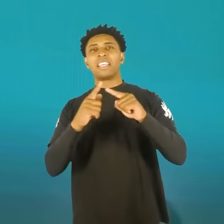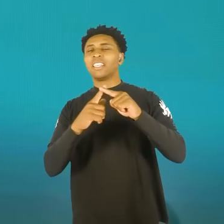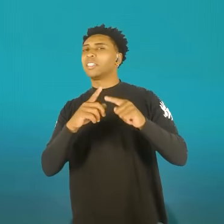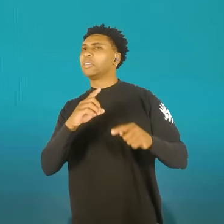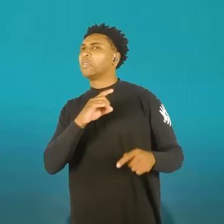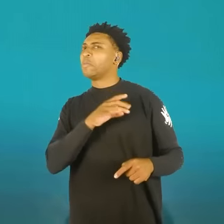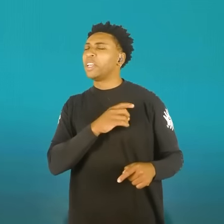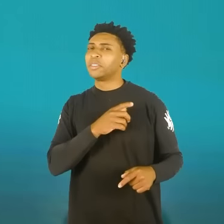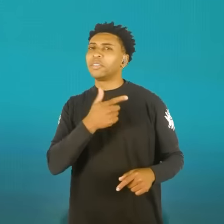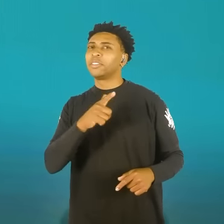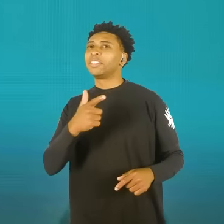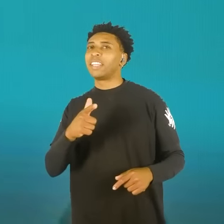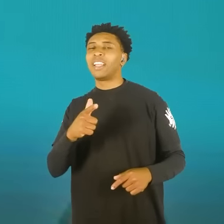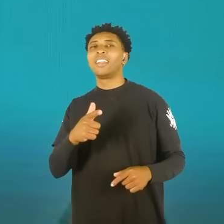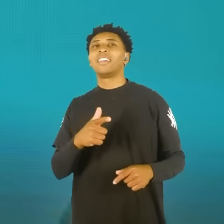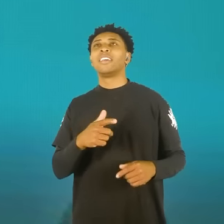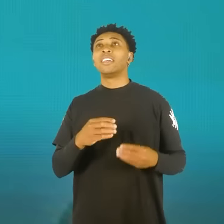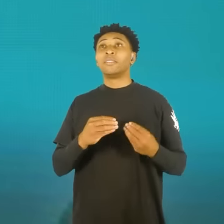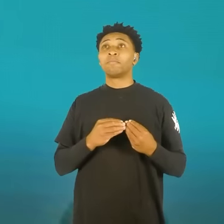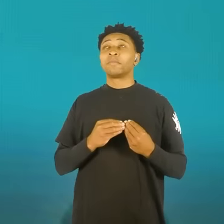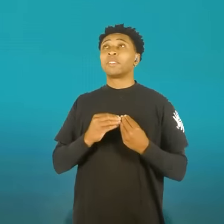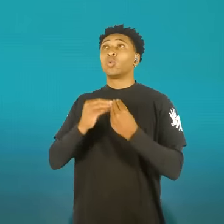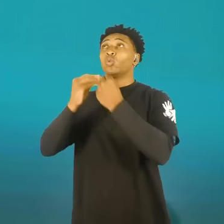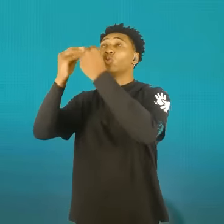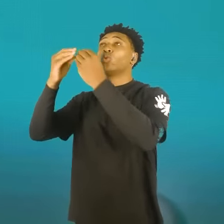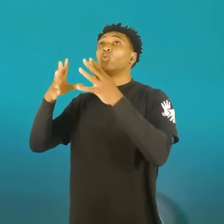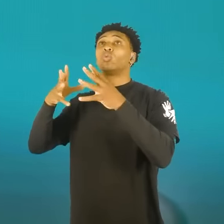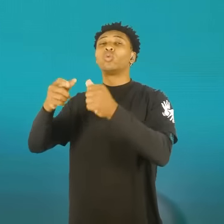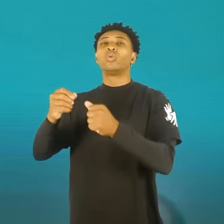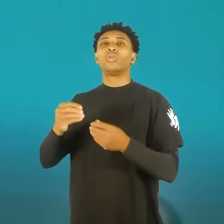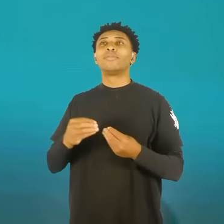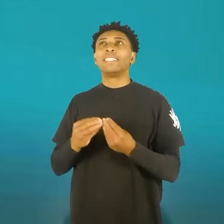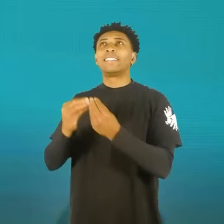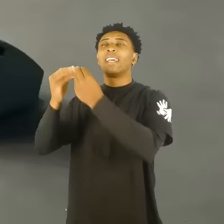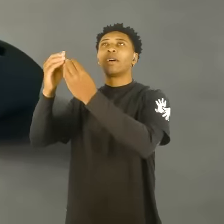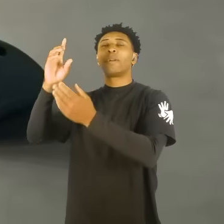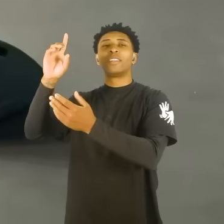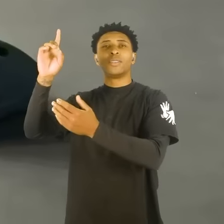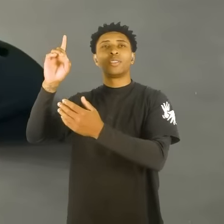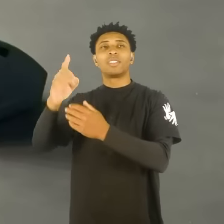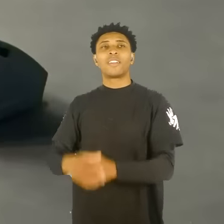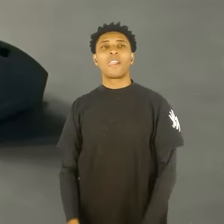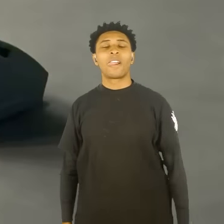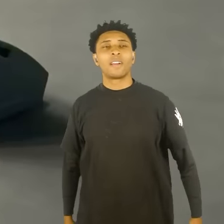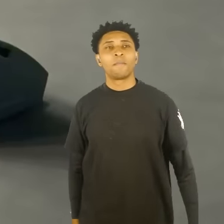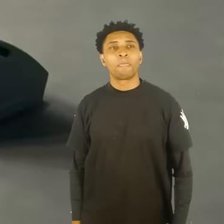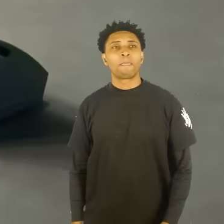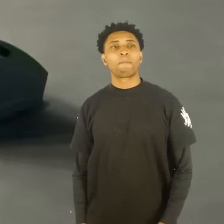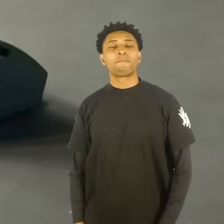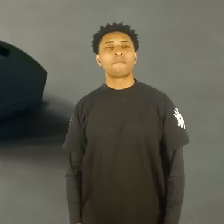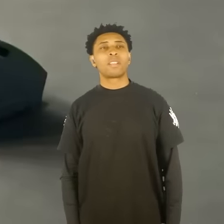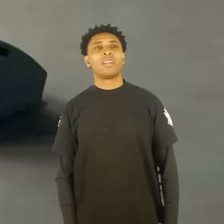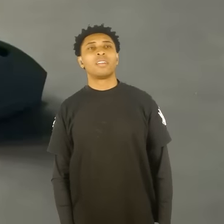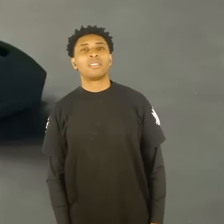cara feia. A igreja que não tem medo de entregar tudo e ser perseguido sem causa. A igreja que não tem medo que falem mal de mim, que não tem medo